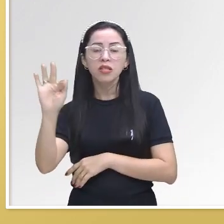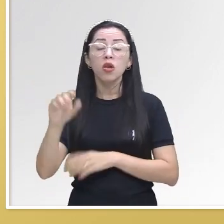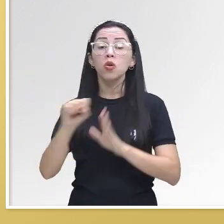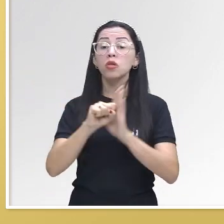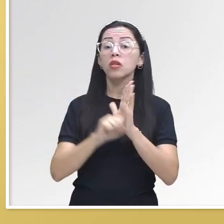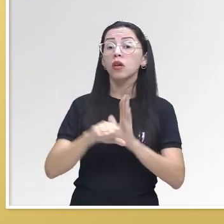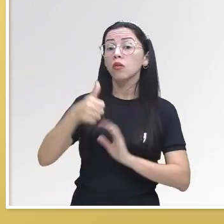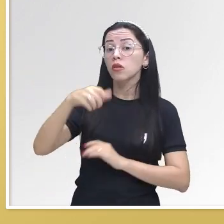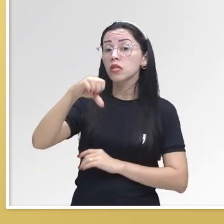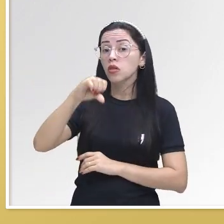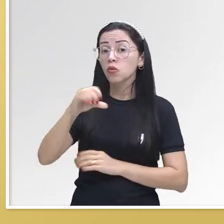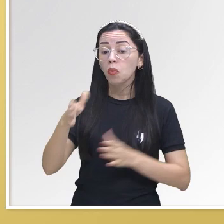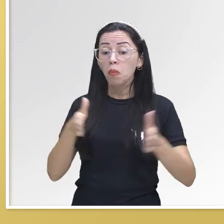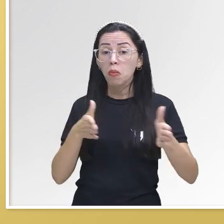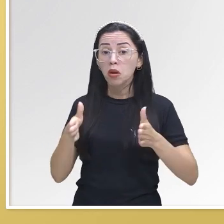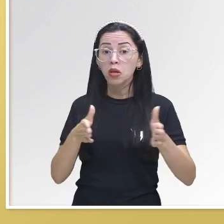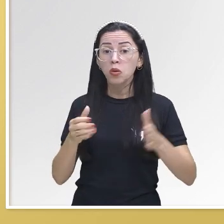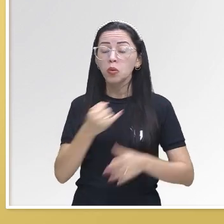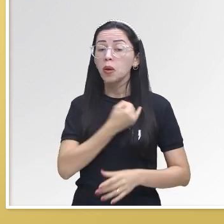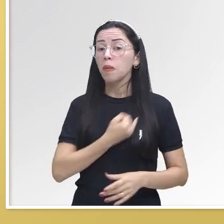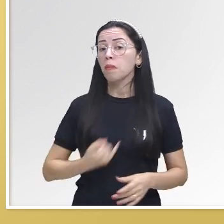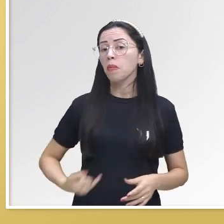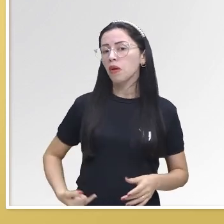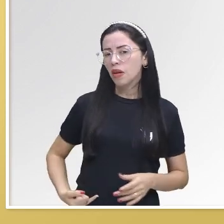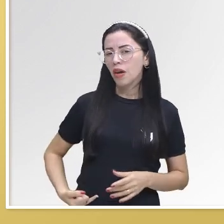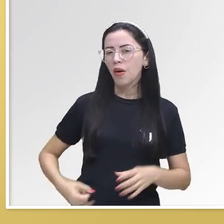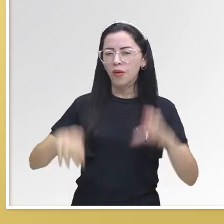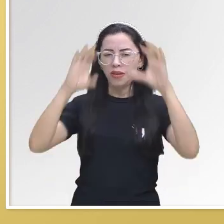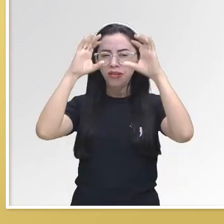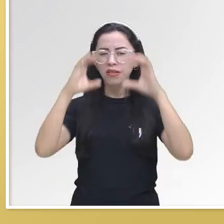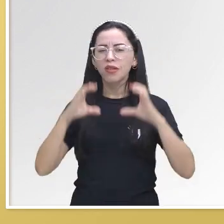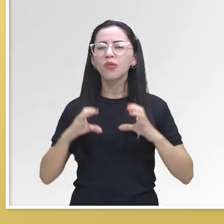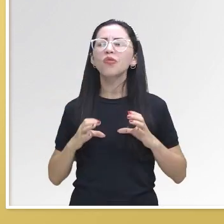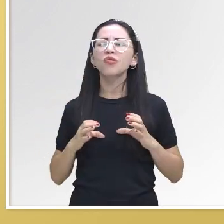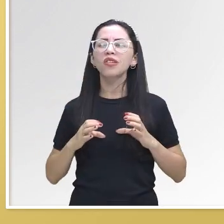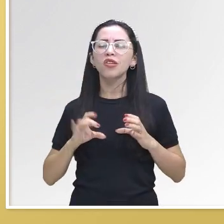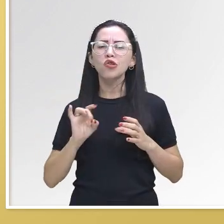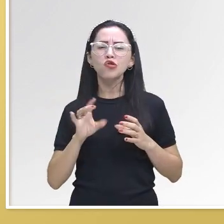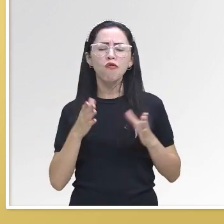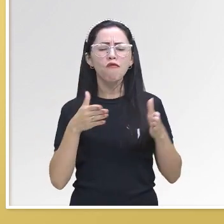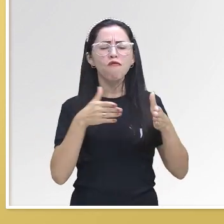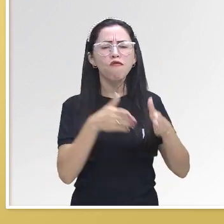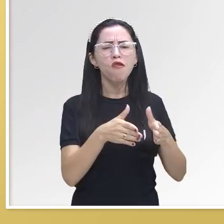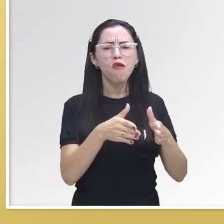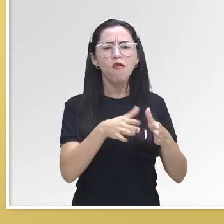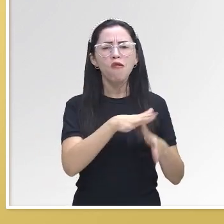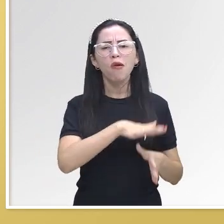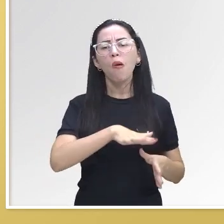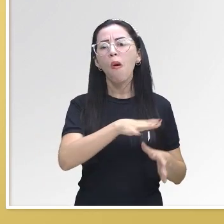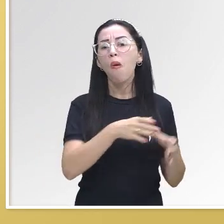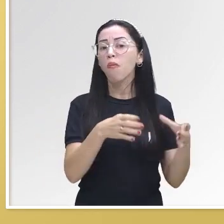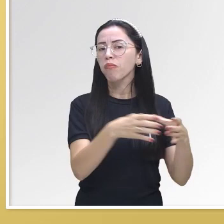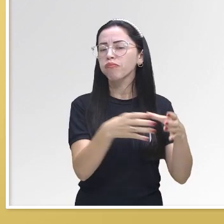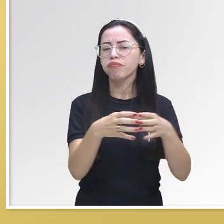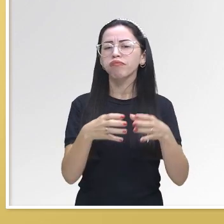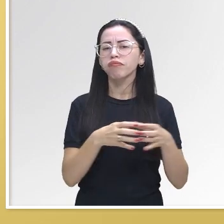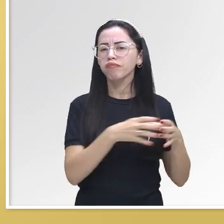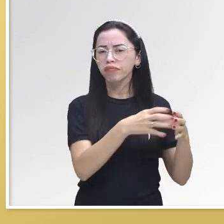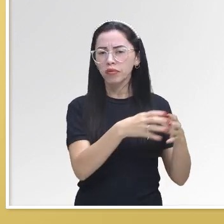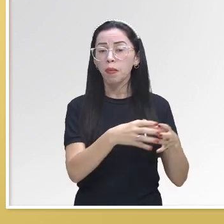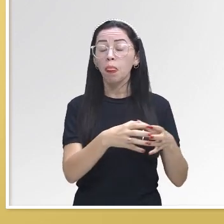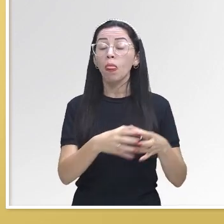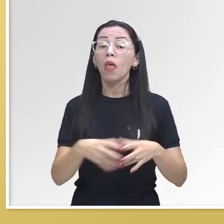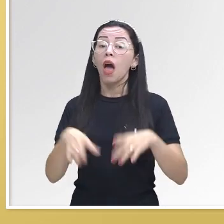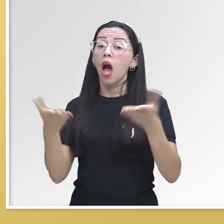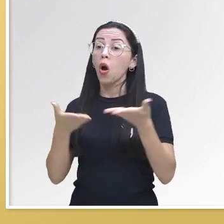já no período imperial, cidadania restringida a certos segmentos sociais, cidadania interditada aos escravos.